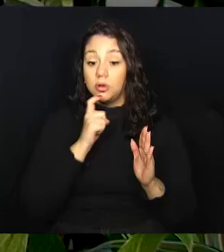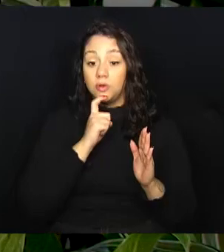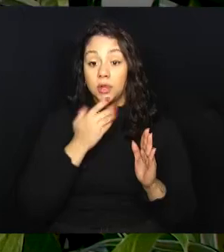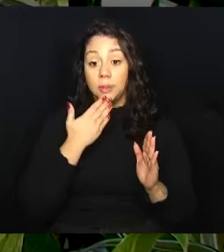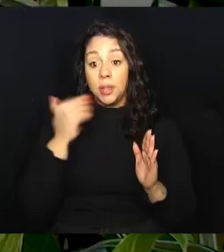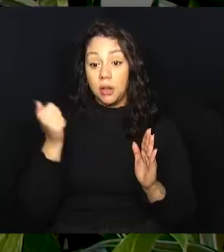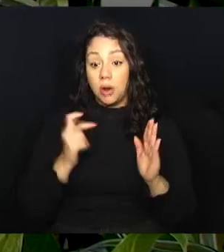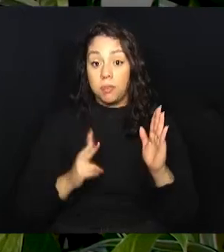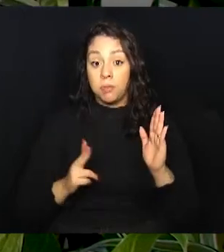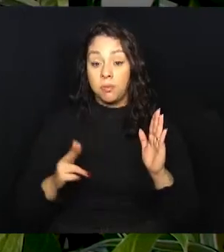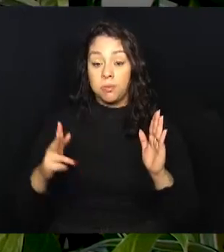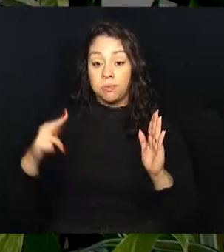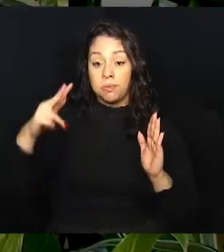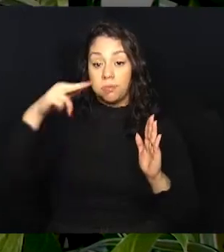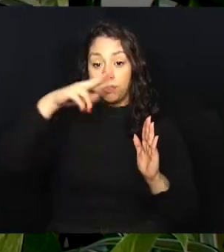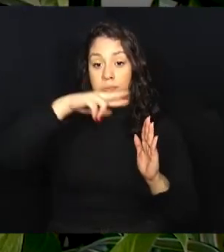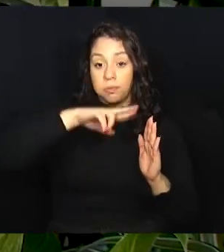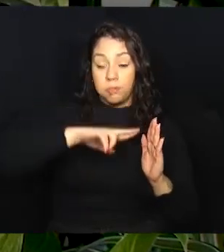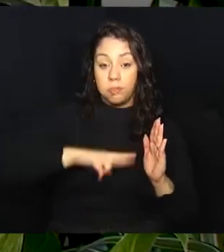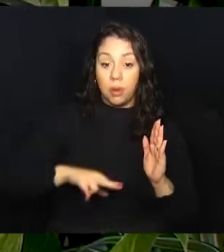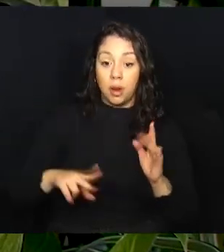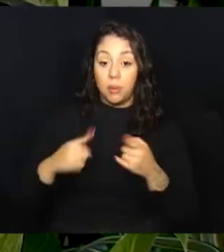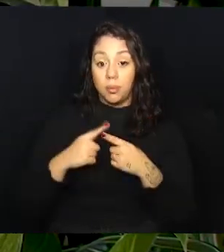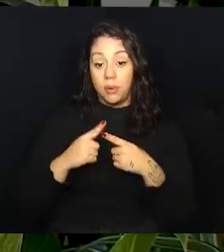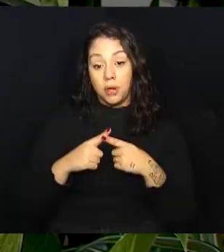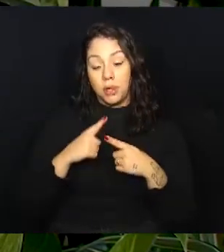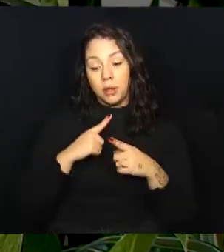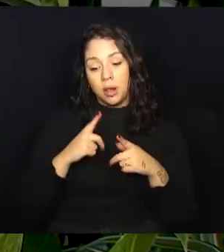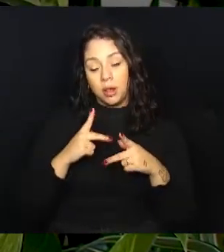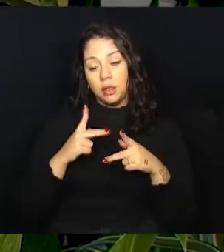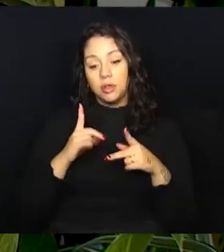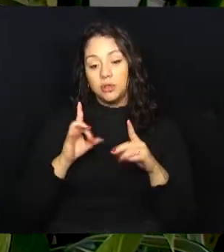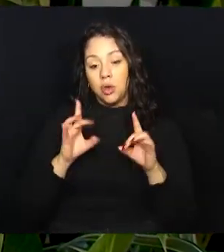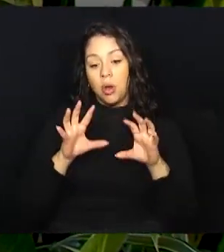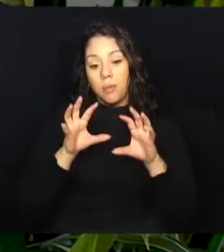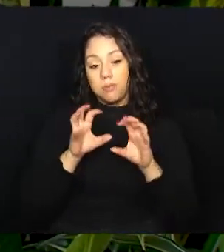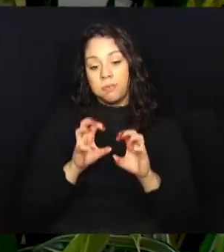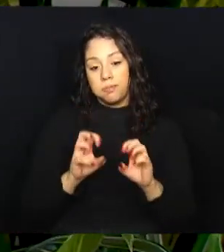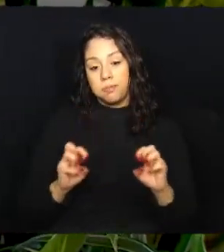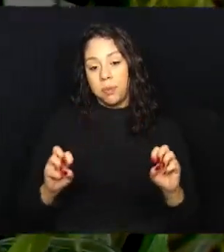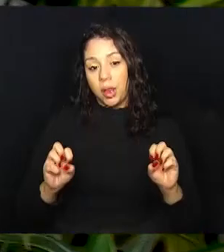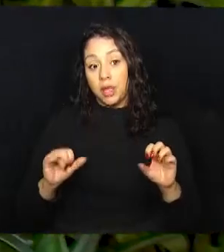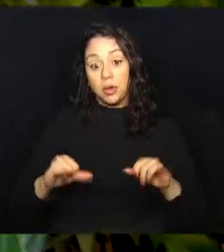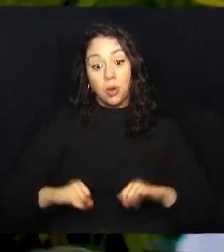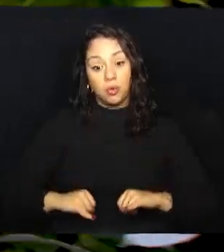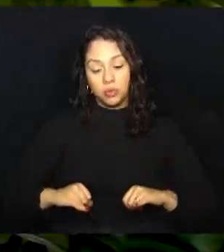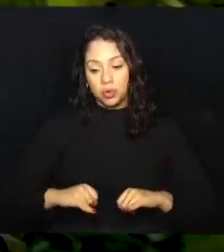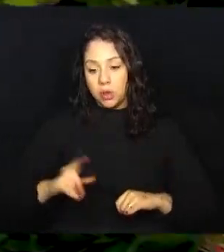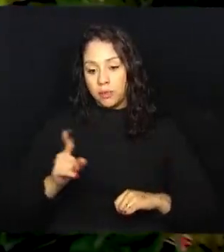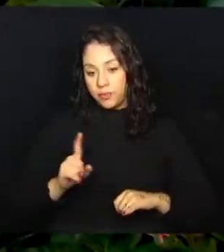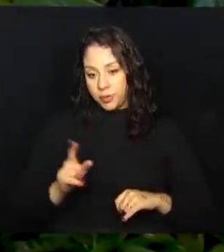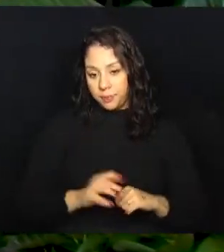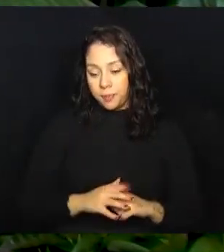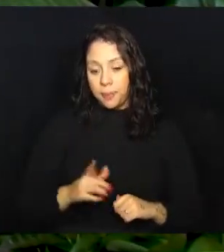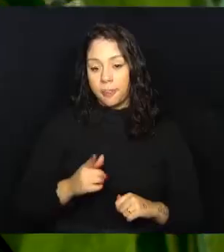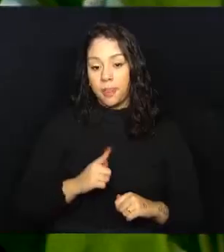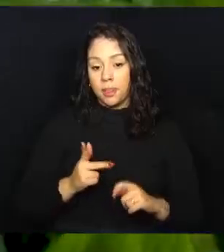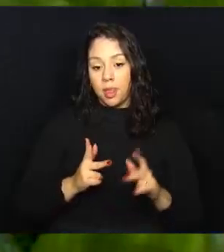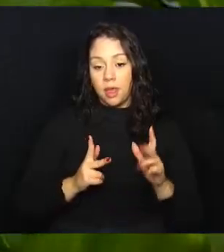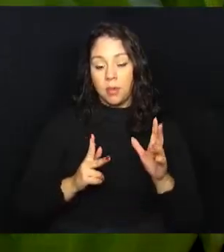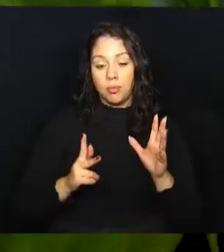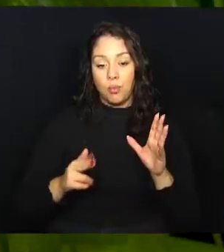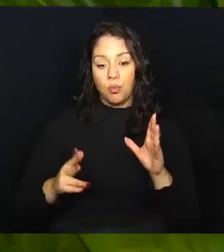para podar as plantas. Afinal, elas se encontram em estágio de dormência e não sofrem tanto. Faça